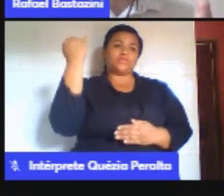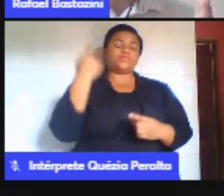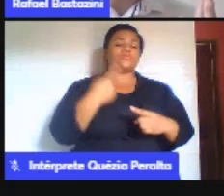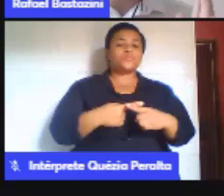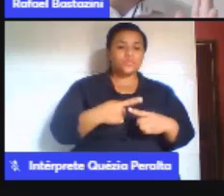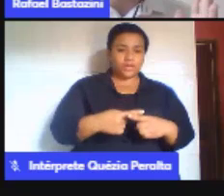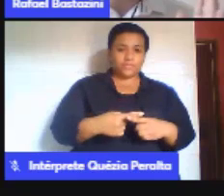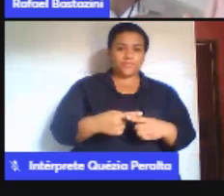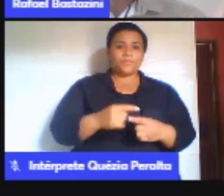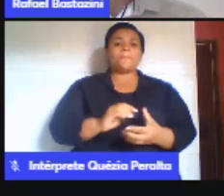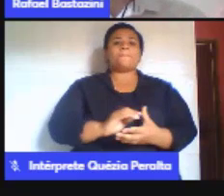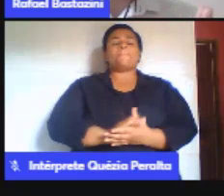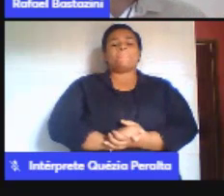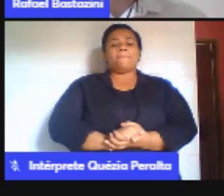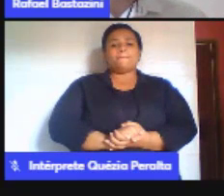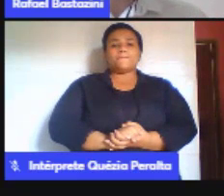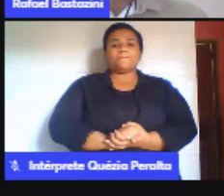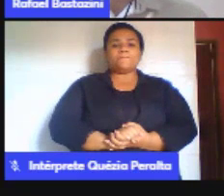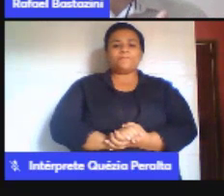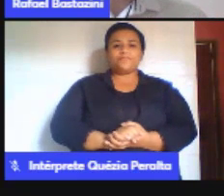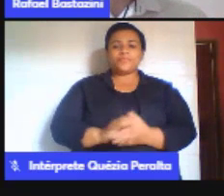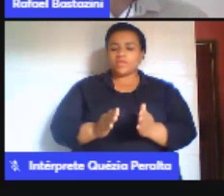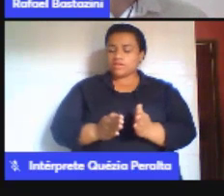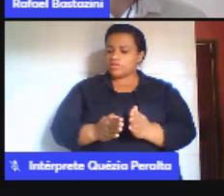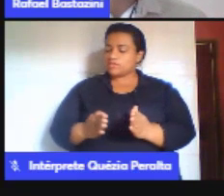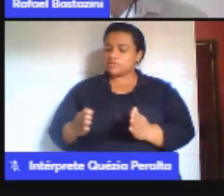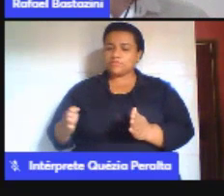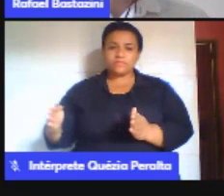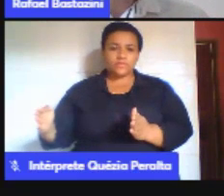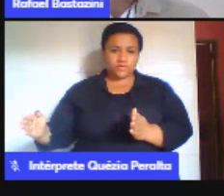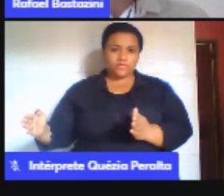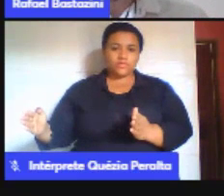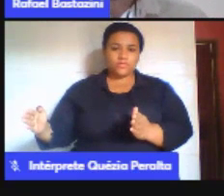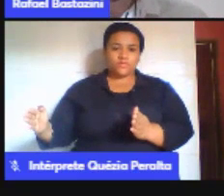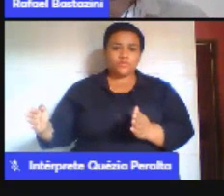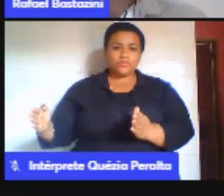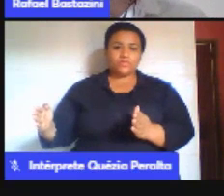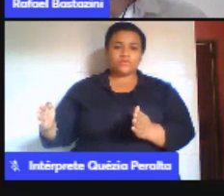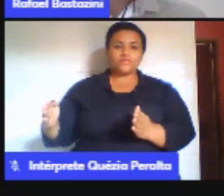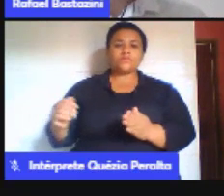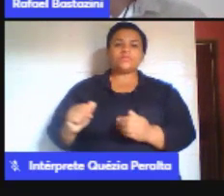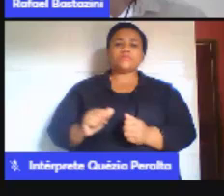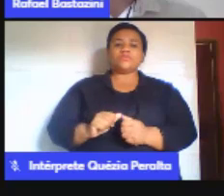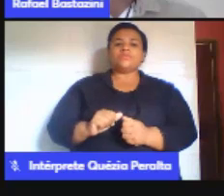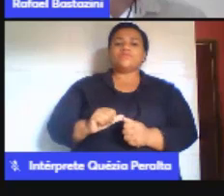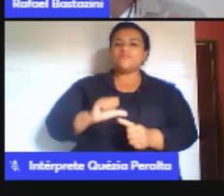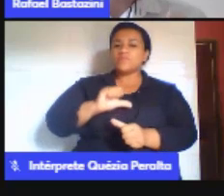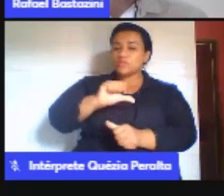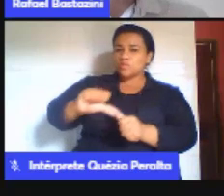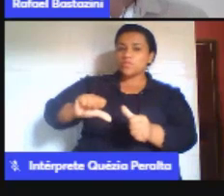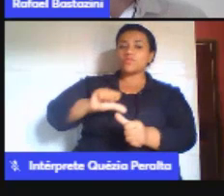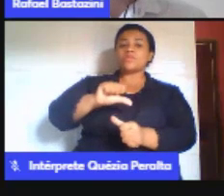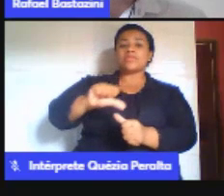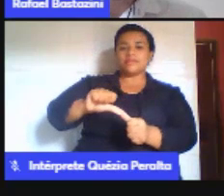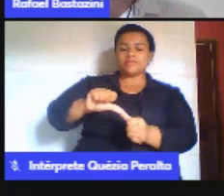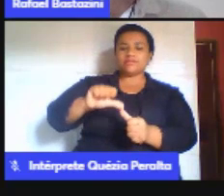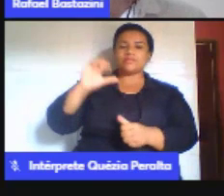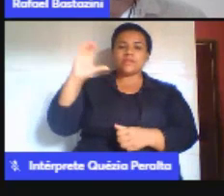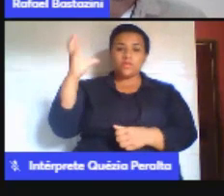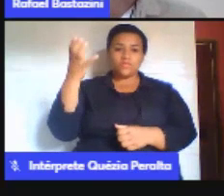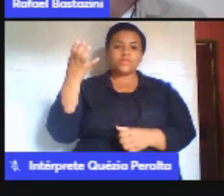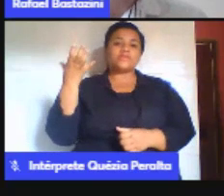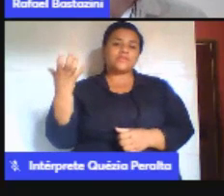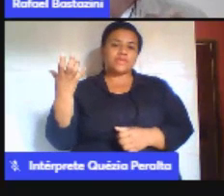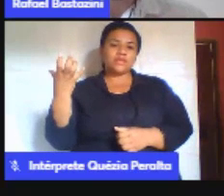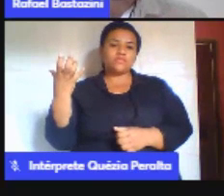nesse intervalo de tempo nós tivemos processos ocorrendo não só em